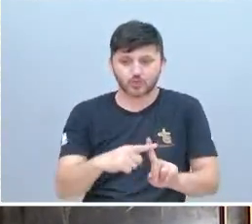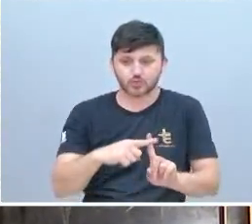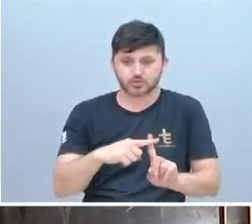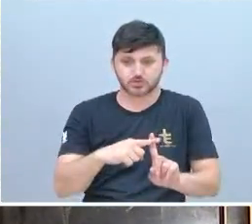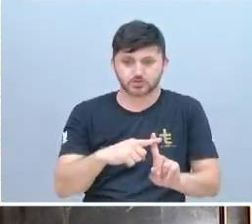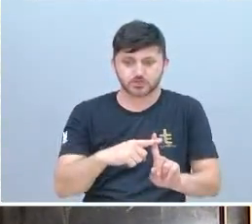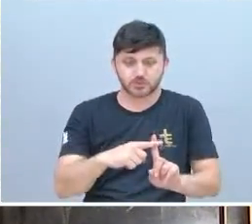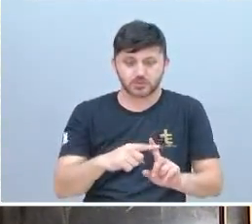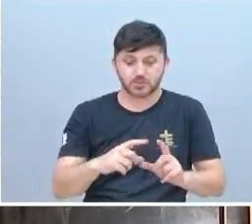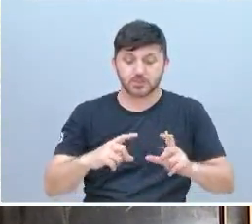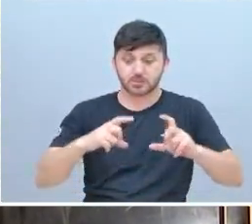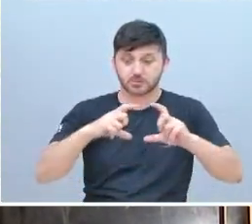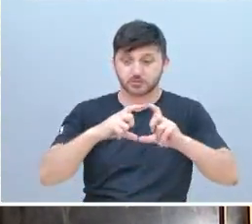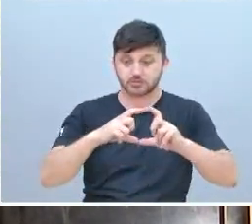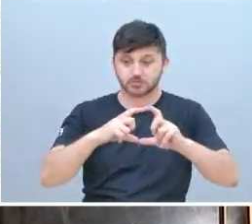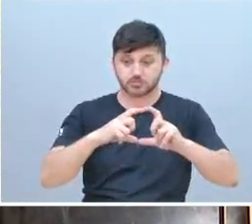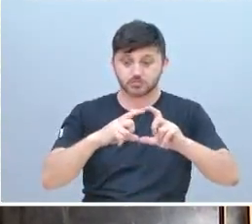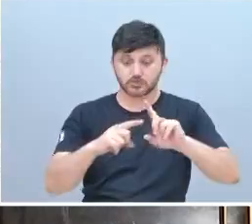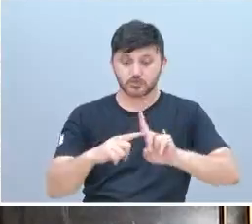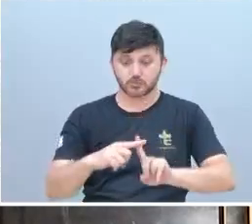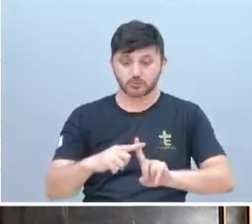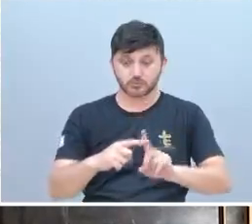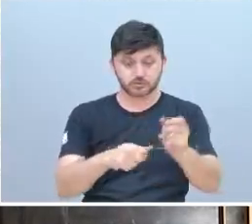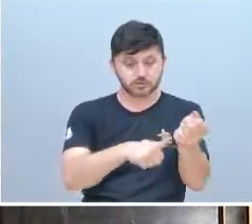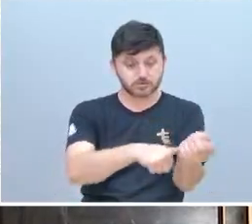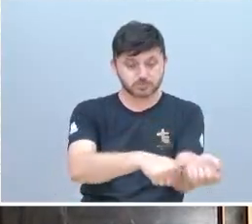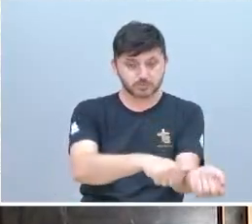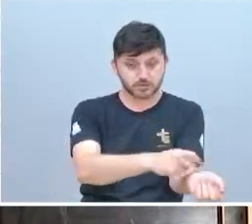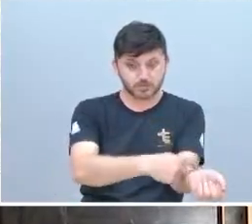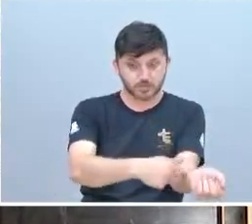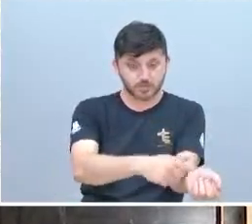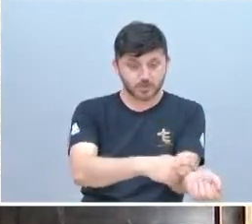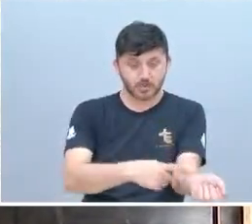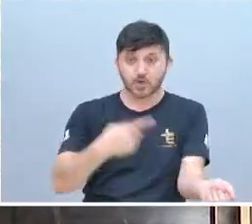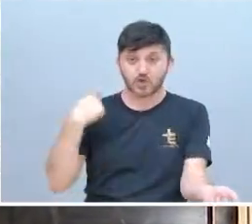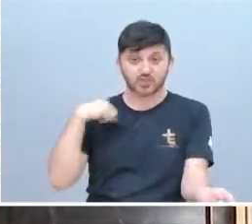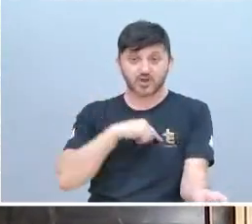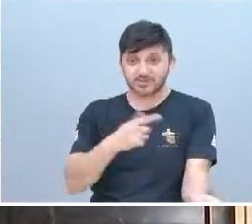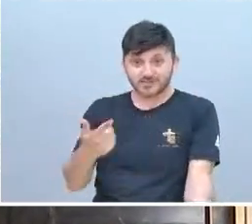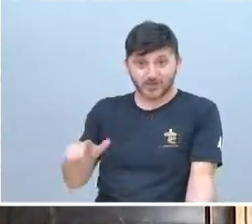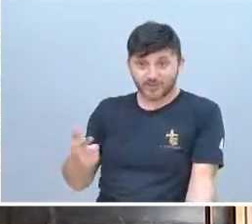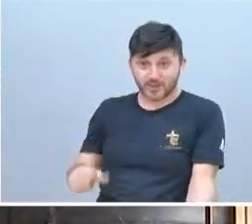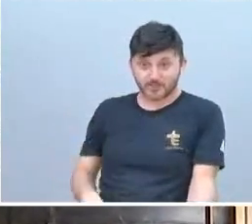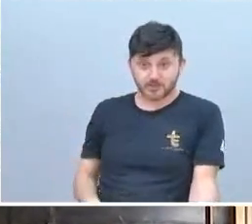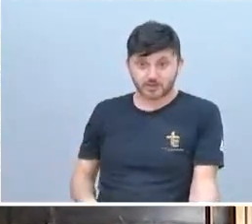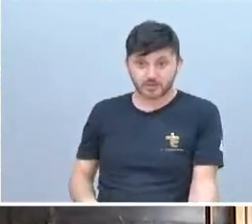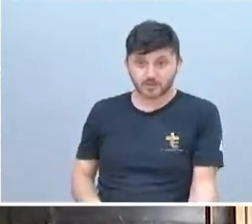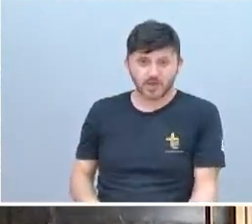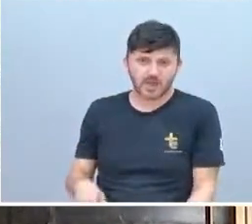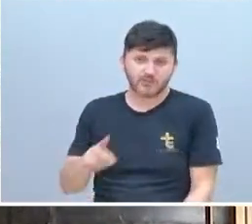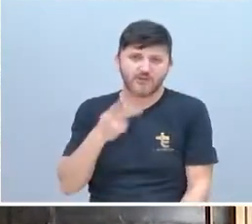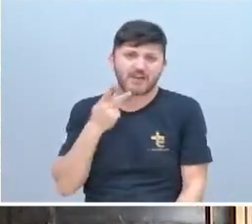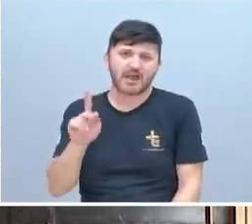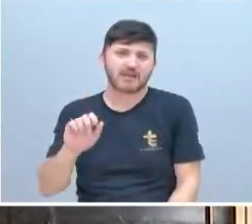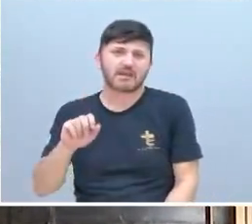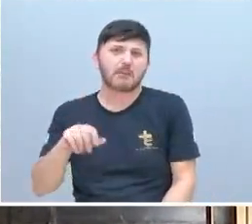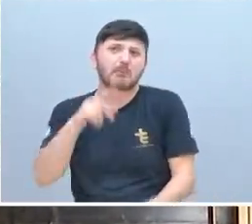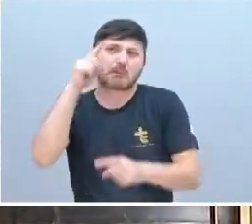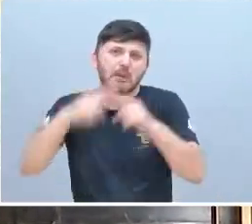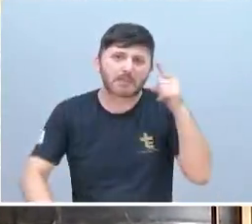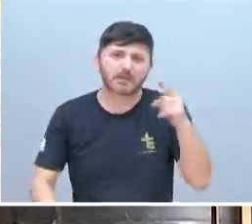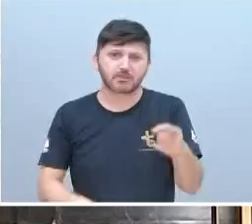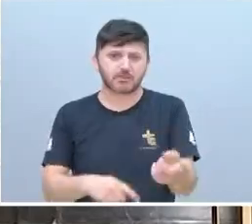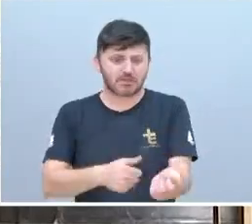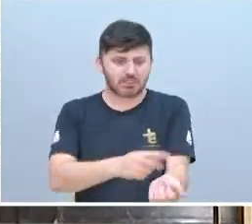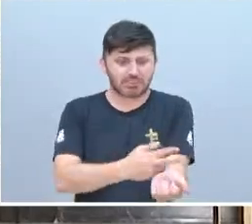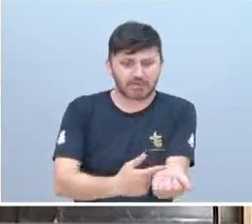círculo. Nós não temos. Aí alguém vai dizer, tatuagem? Sim, é tatuagem, não vou entrar nesse mérito. Nós não